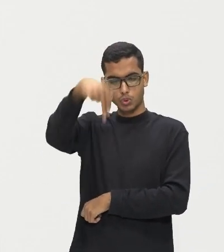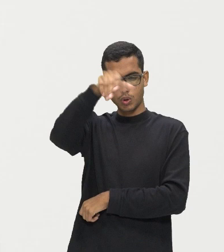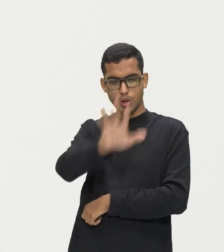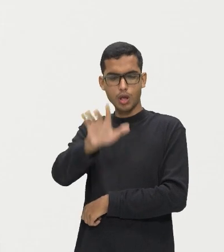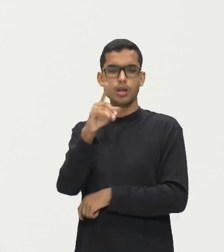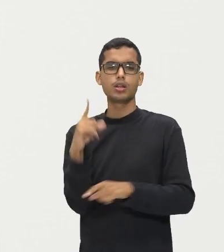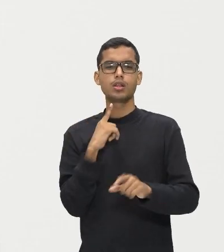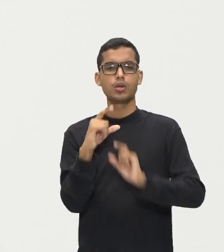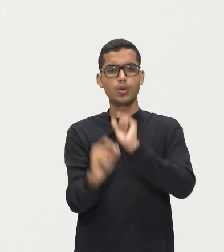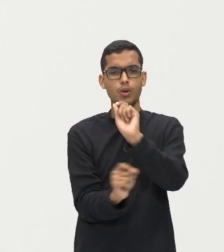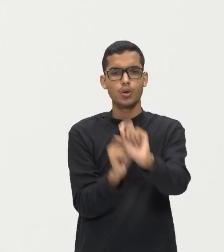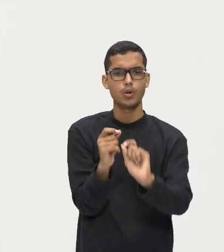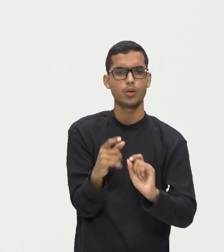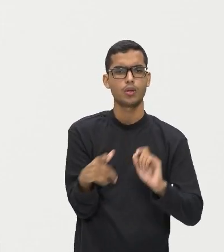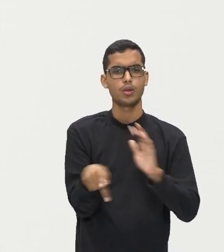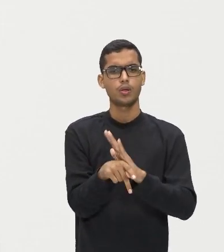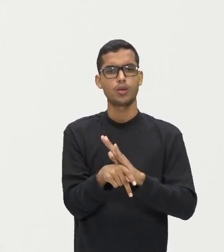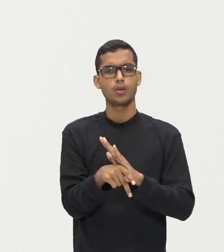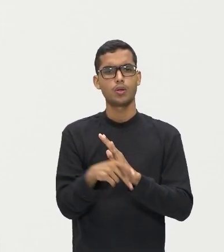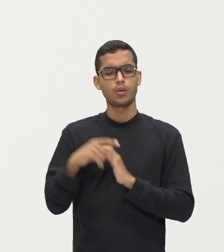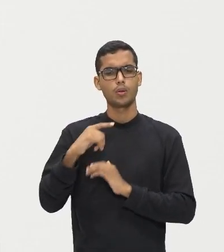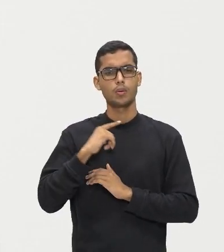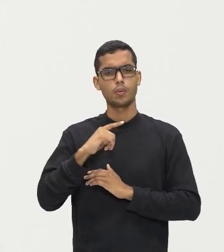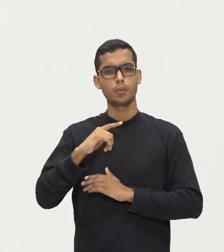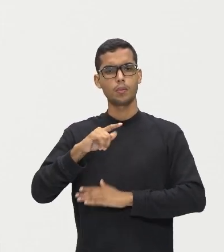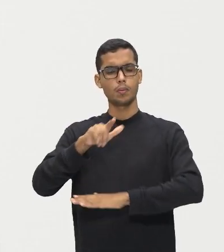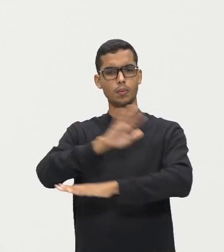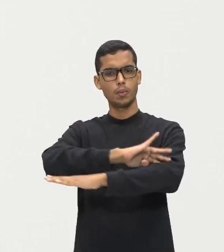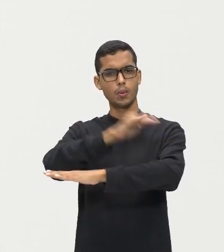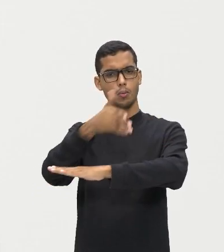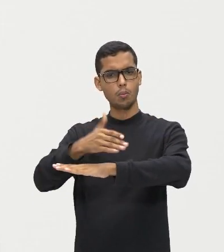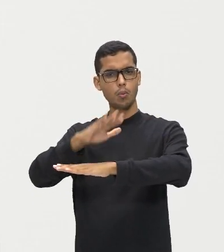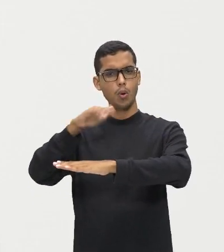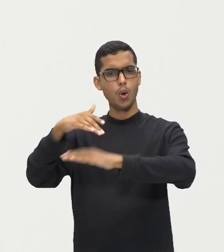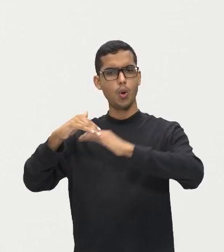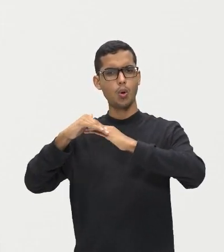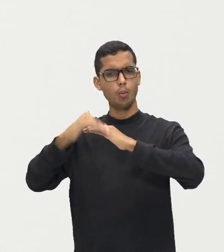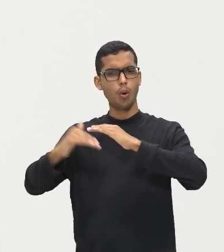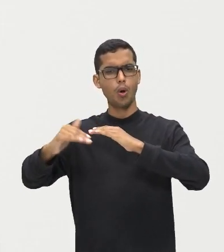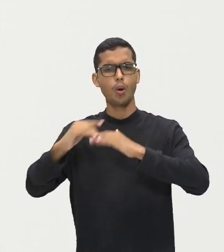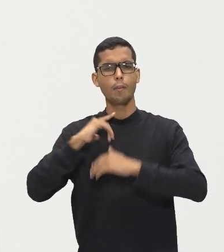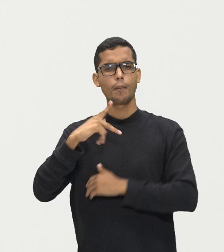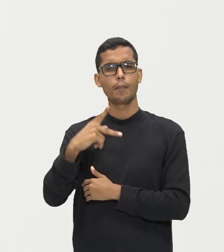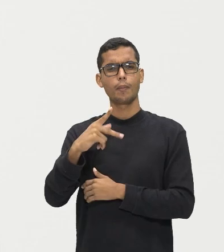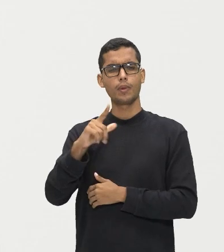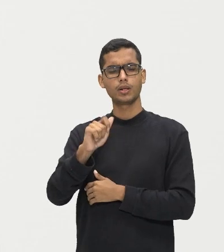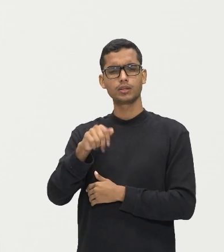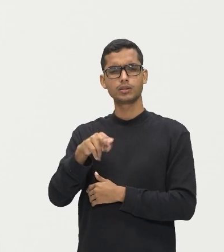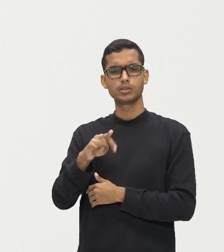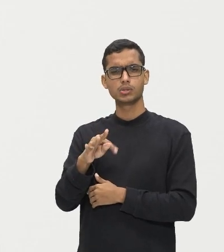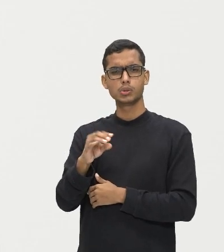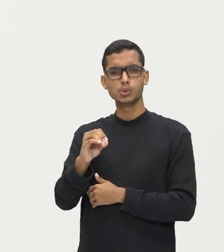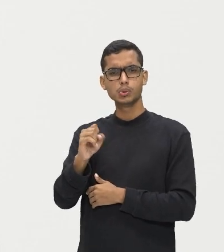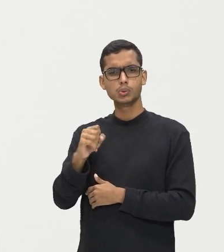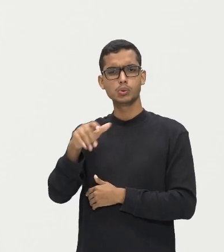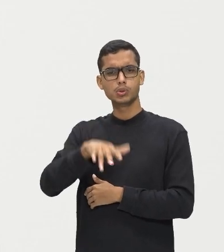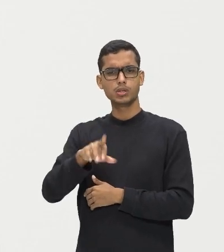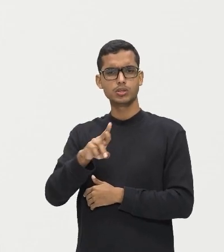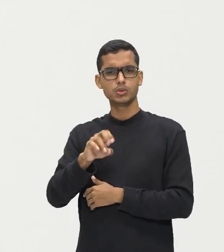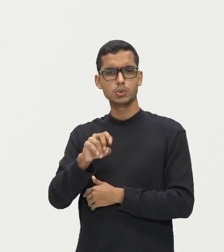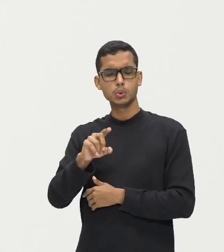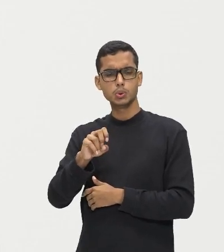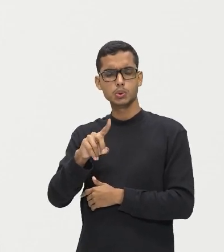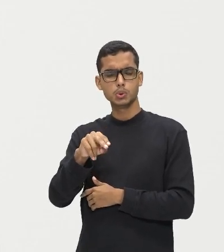residuais norte-amazônicos. Então, lá, se tivesse uma legenda, provavelmente teria aqui um quadrado, certo?